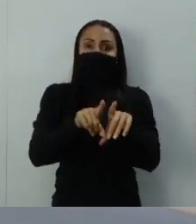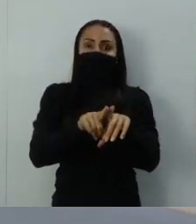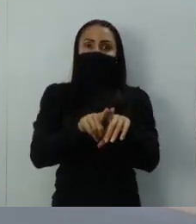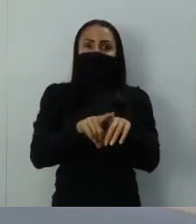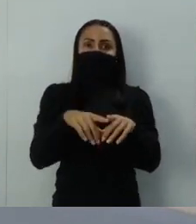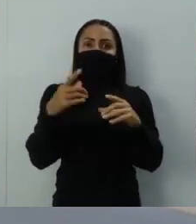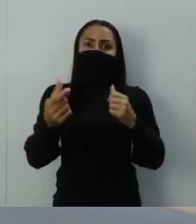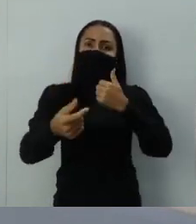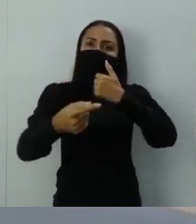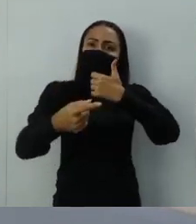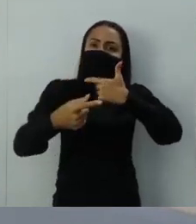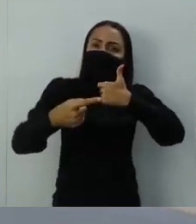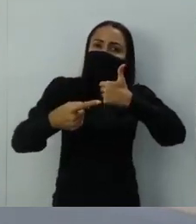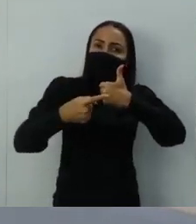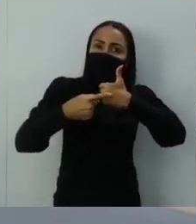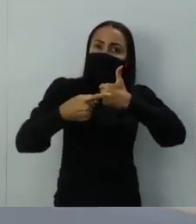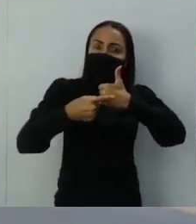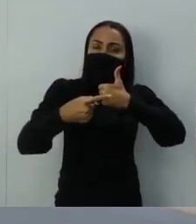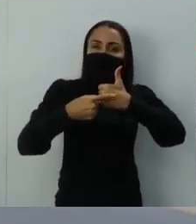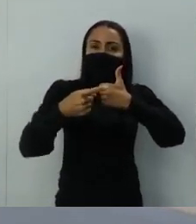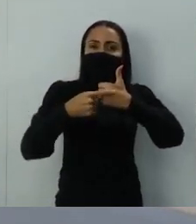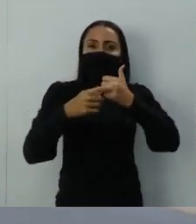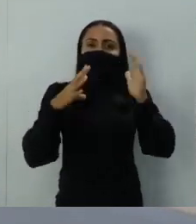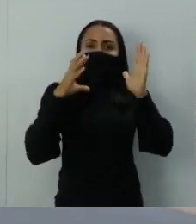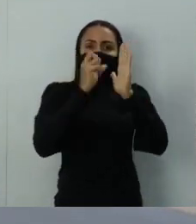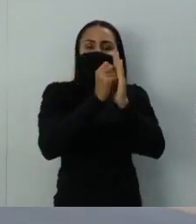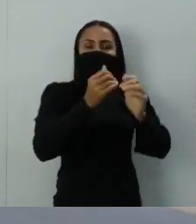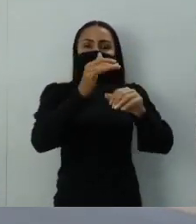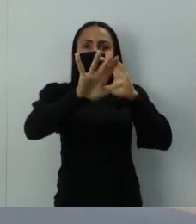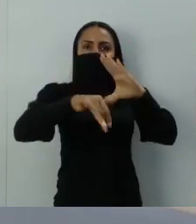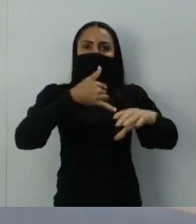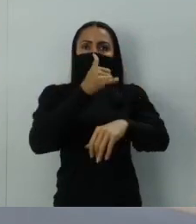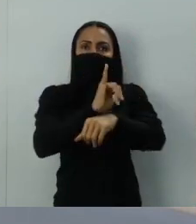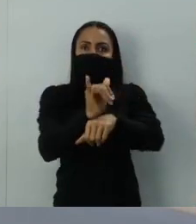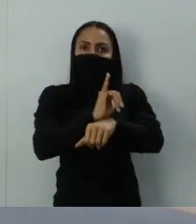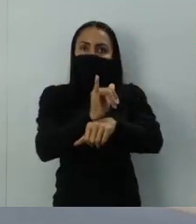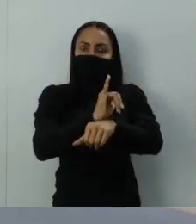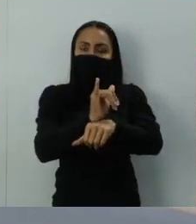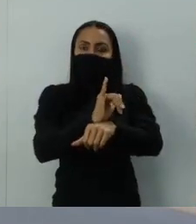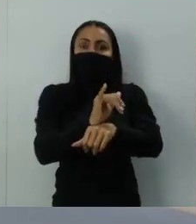inscreva no canal do EducaPE. Você também pode ir lá no meu Instagram,